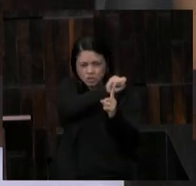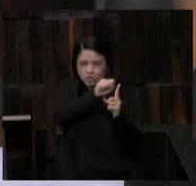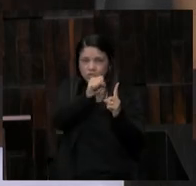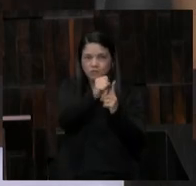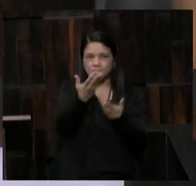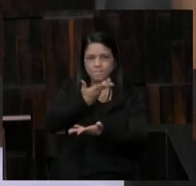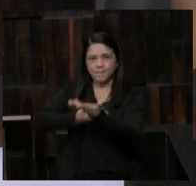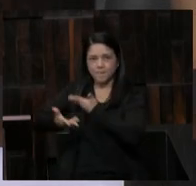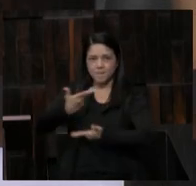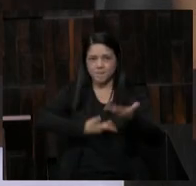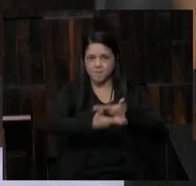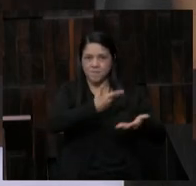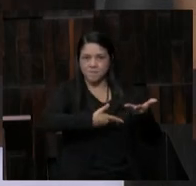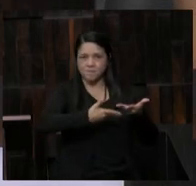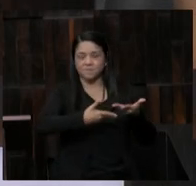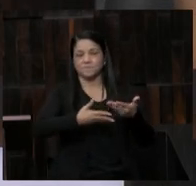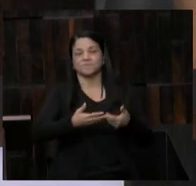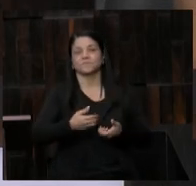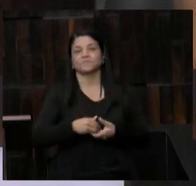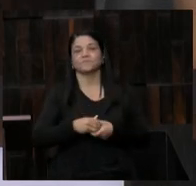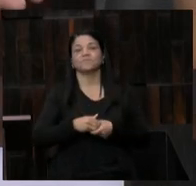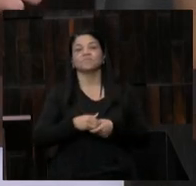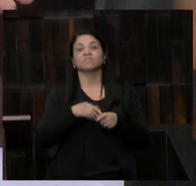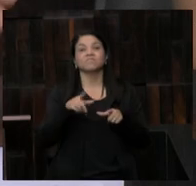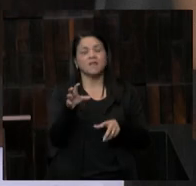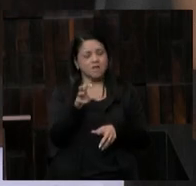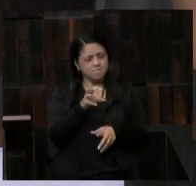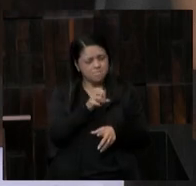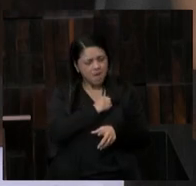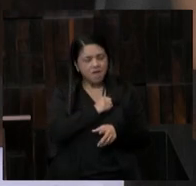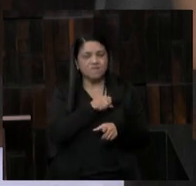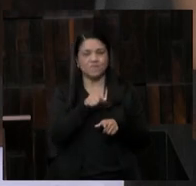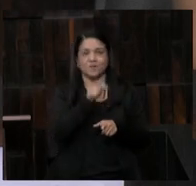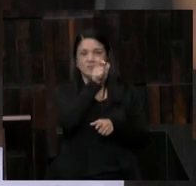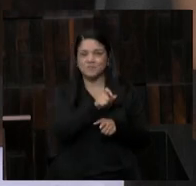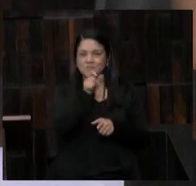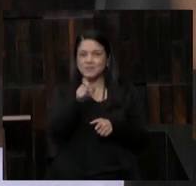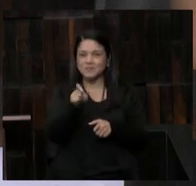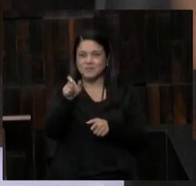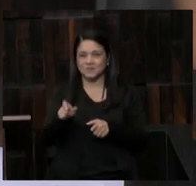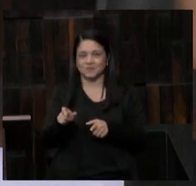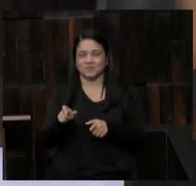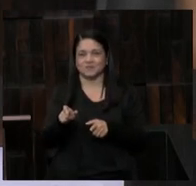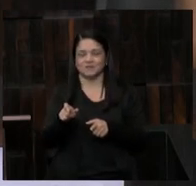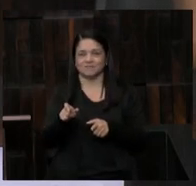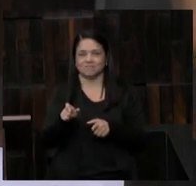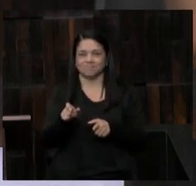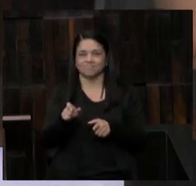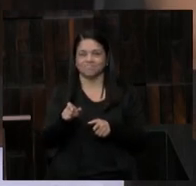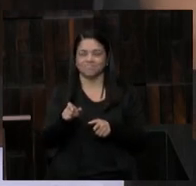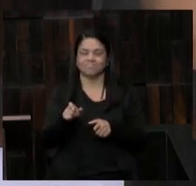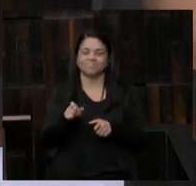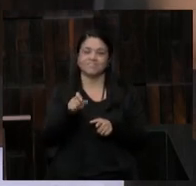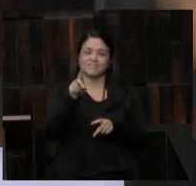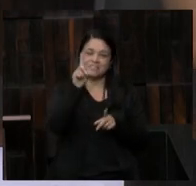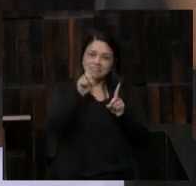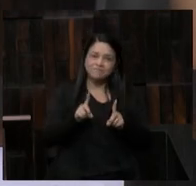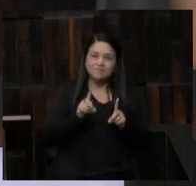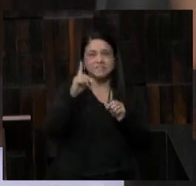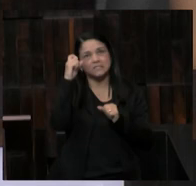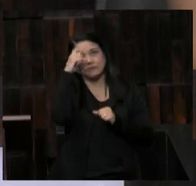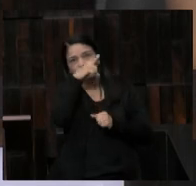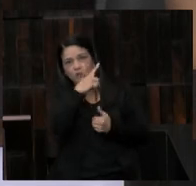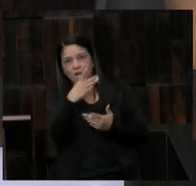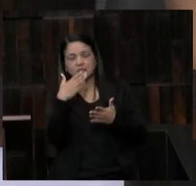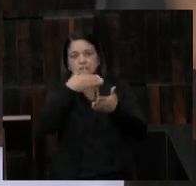sociável. E ele seja amável para as pessoas que têm as suas necessidades, as suas dificuldades e as